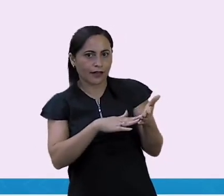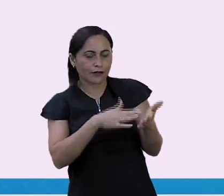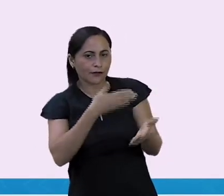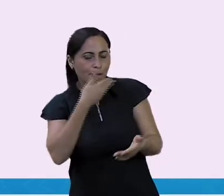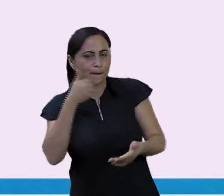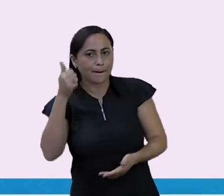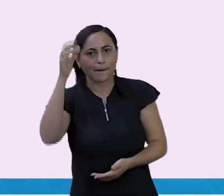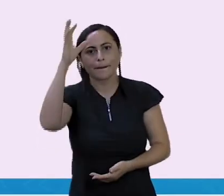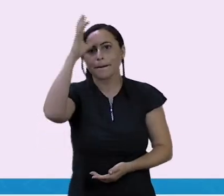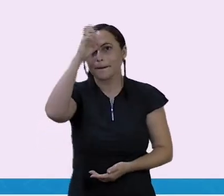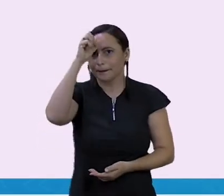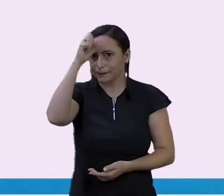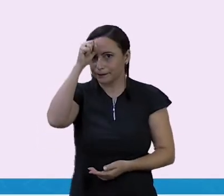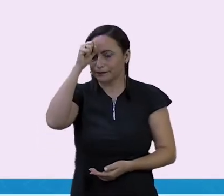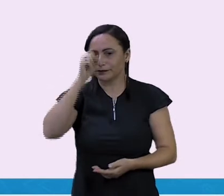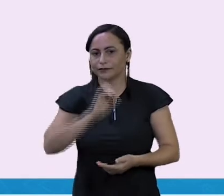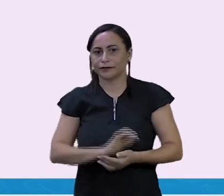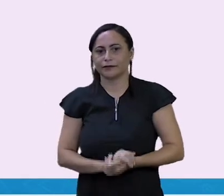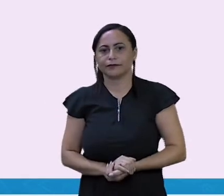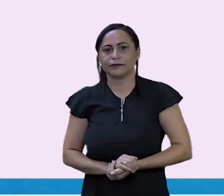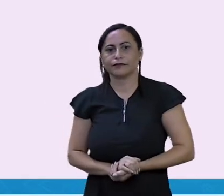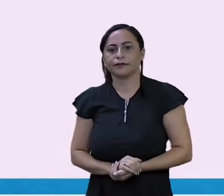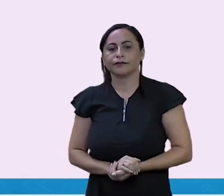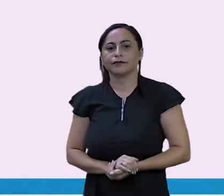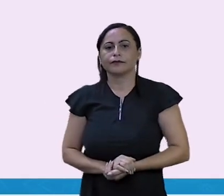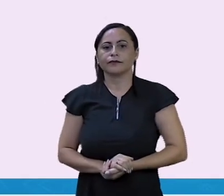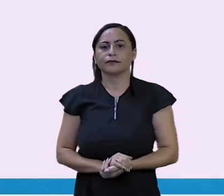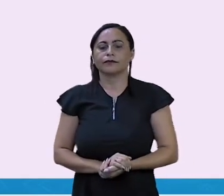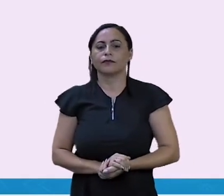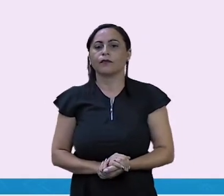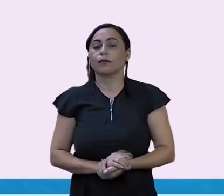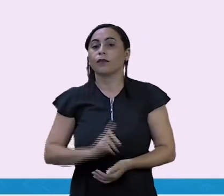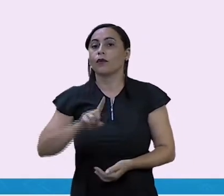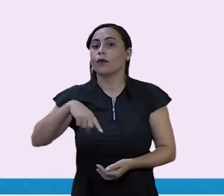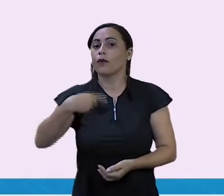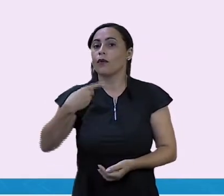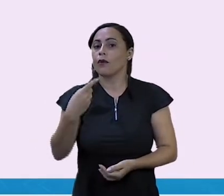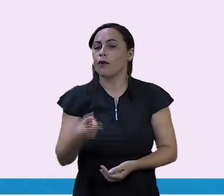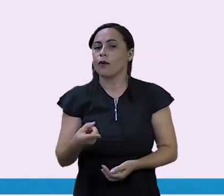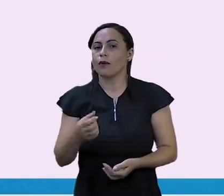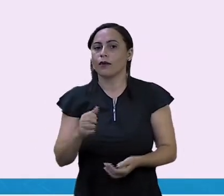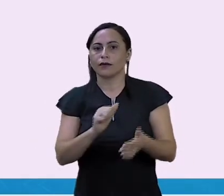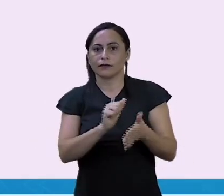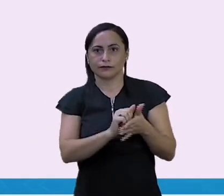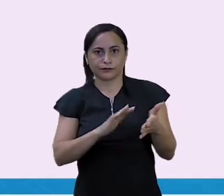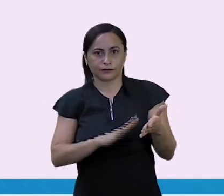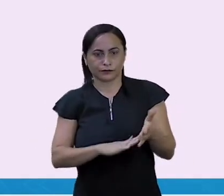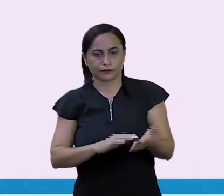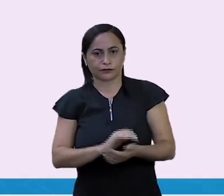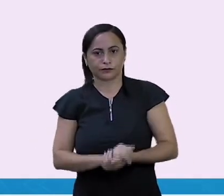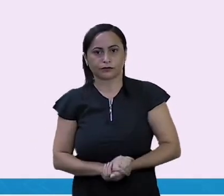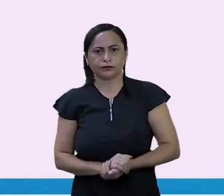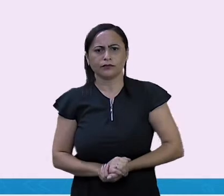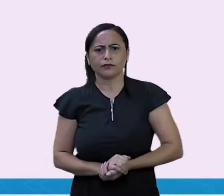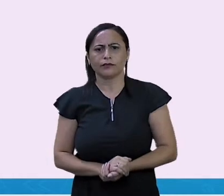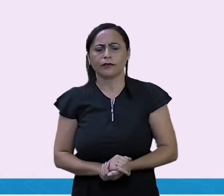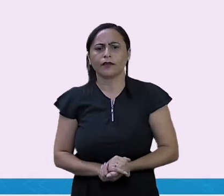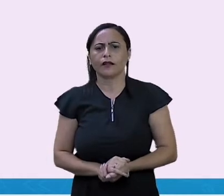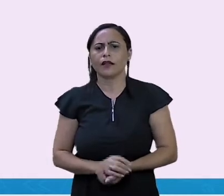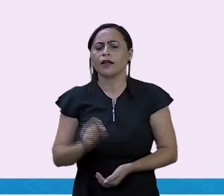vai enriquecer muito o seu vocabulário. Outra questão que está lá na plataforma. O que